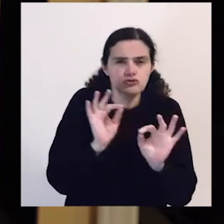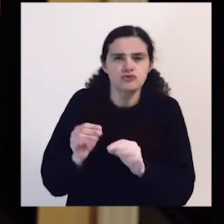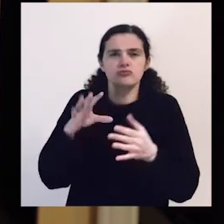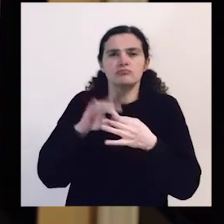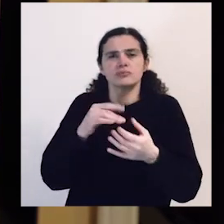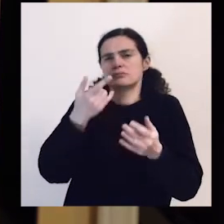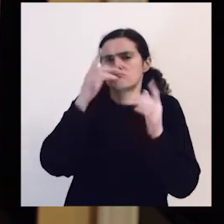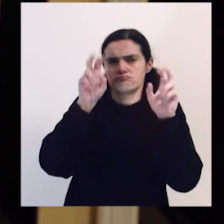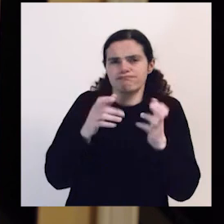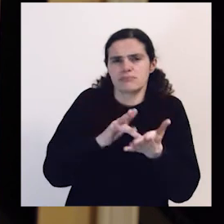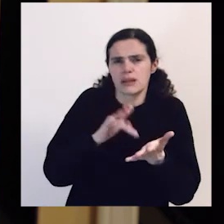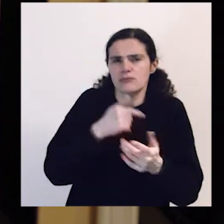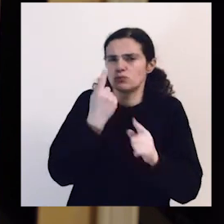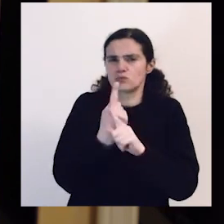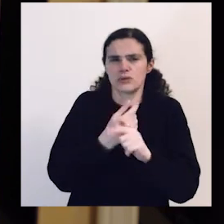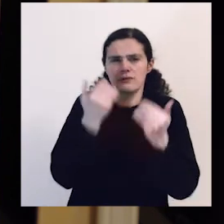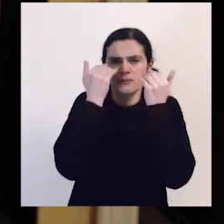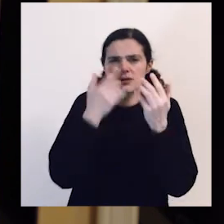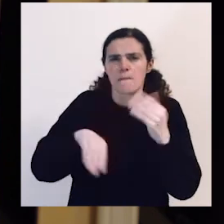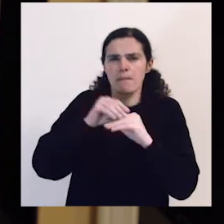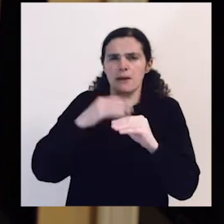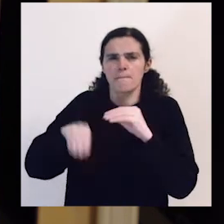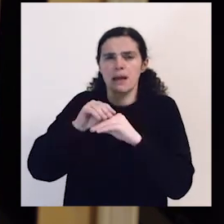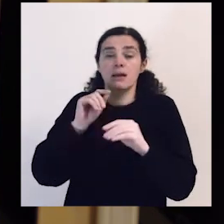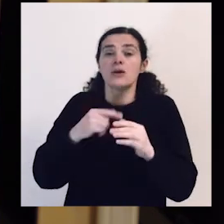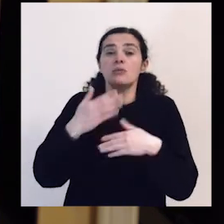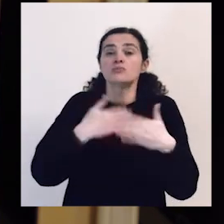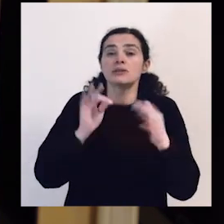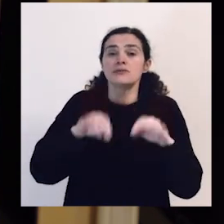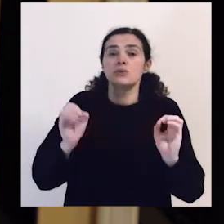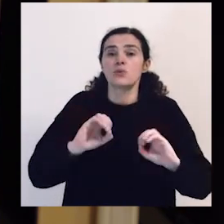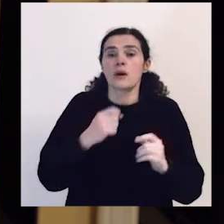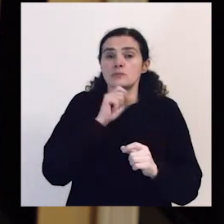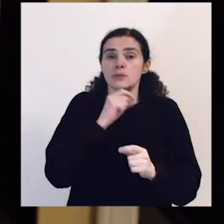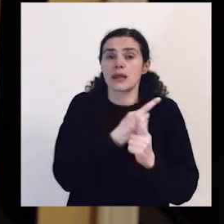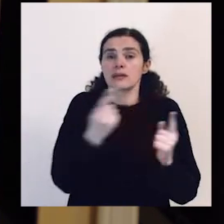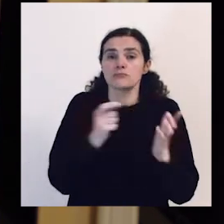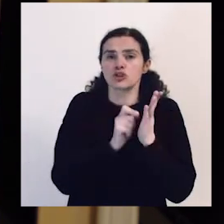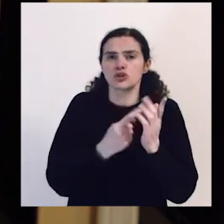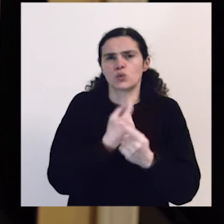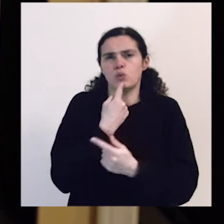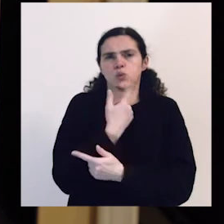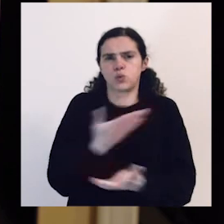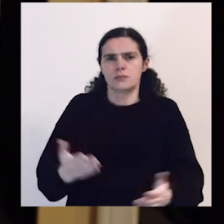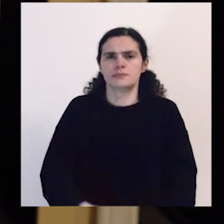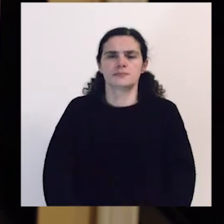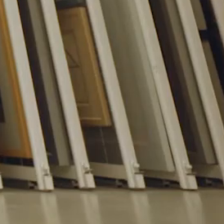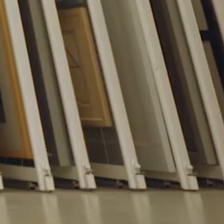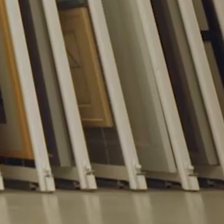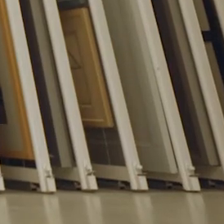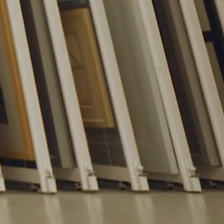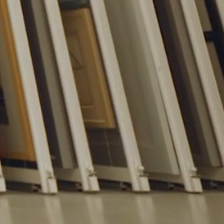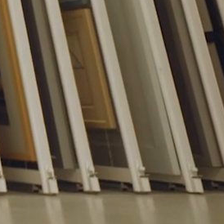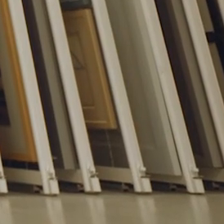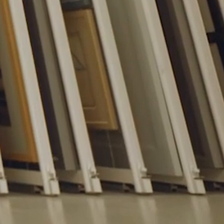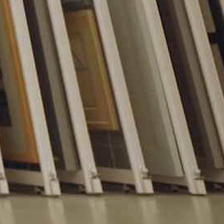conservação, referências bibliográficas e mais dados. É um processo sem fim e as possibilidades de cada registro são imensas.